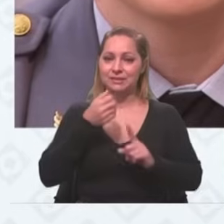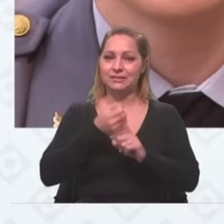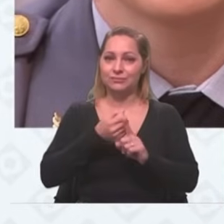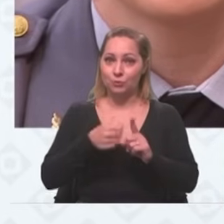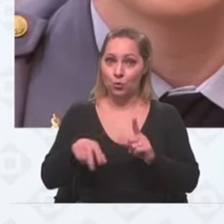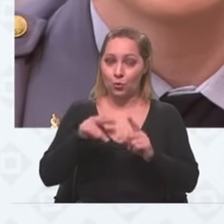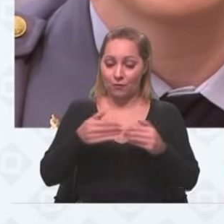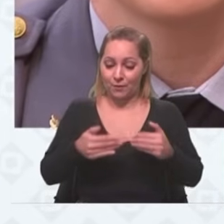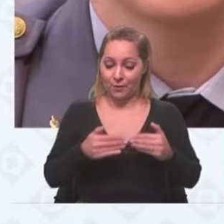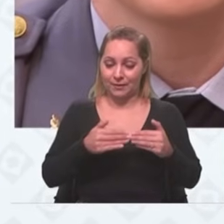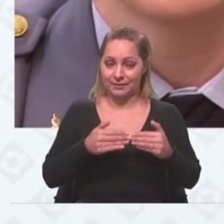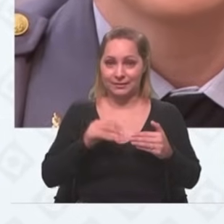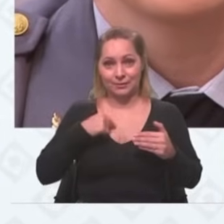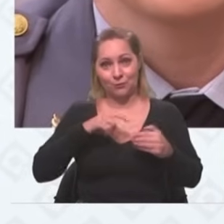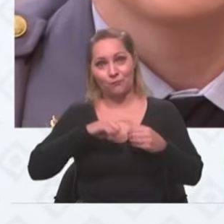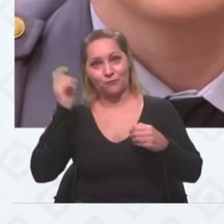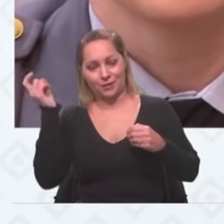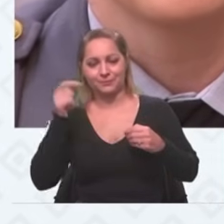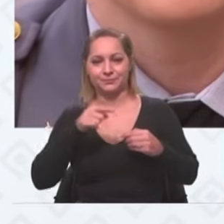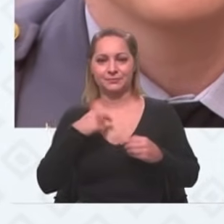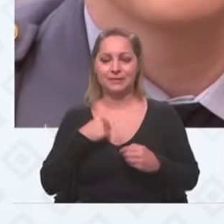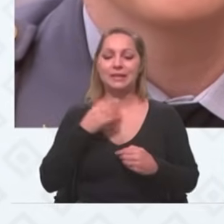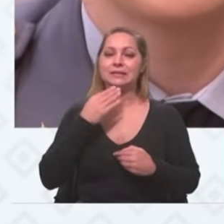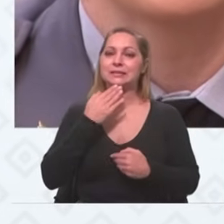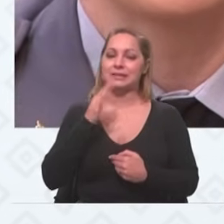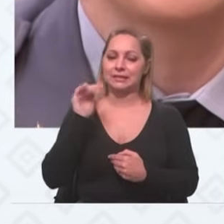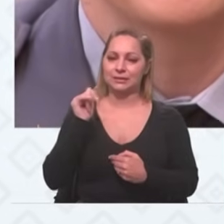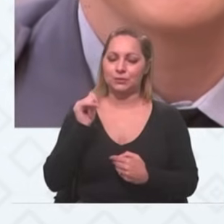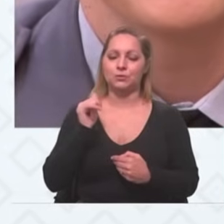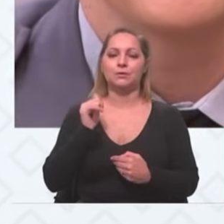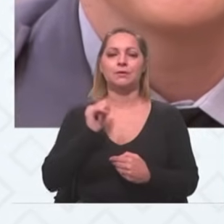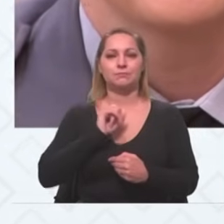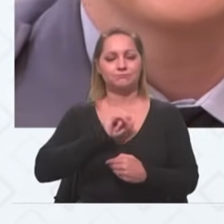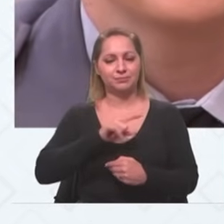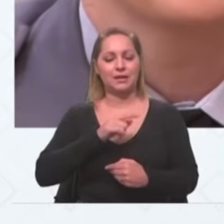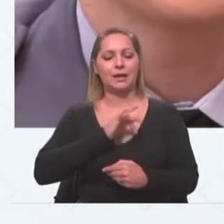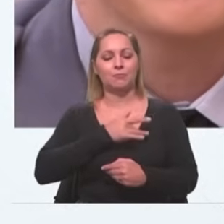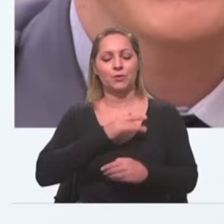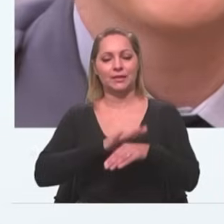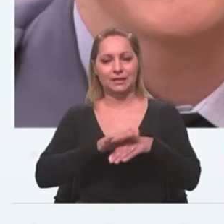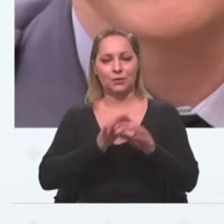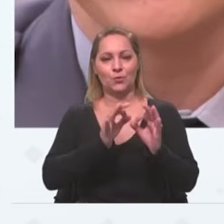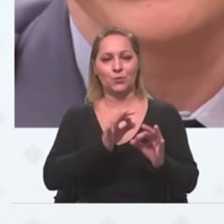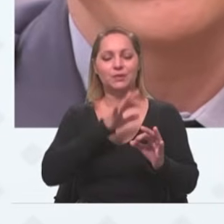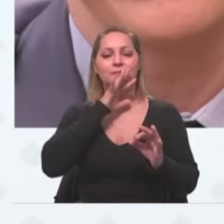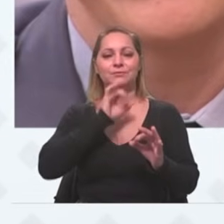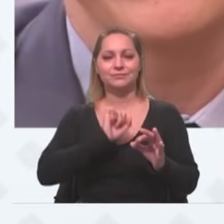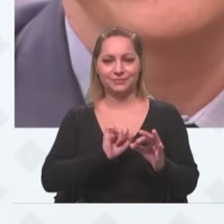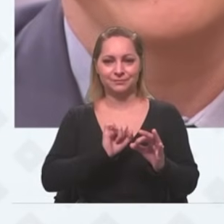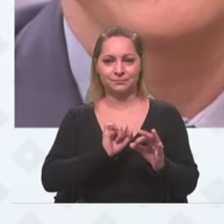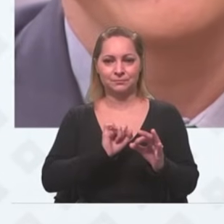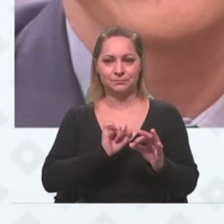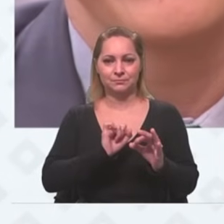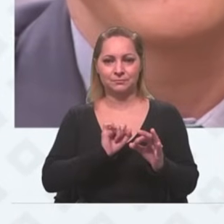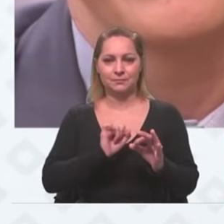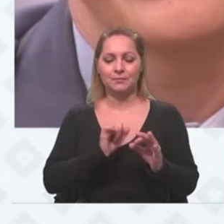vida. Despeço-me com uma mensagem de amor e carinho. Toma conta dos nossos meninos. Um fecho muito